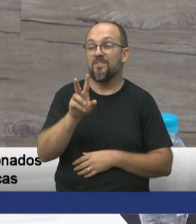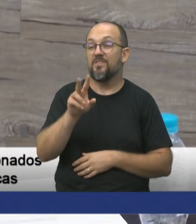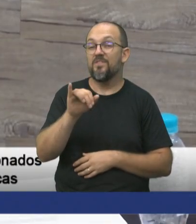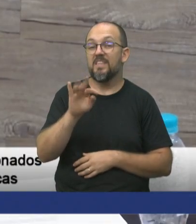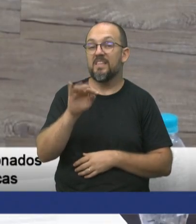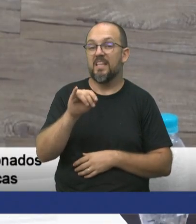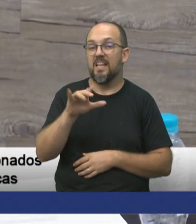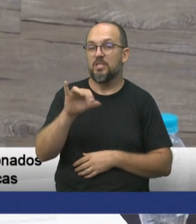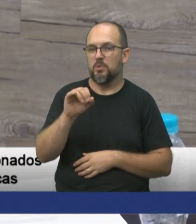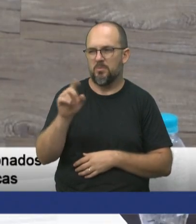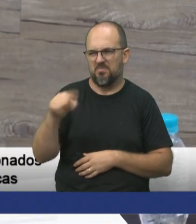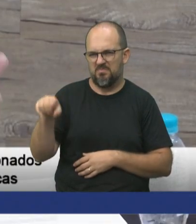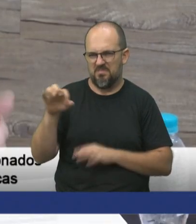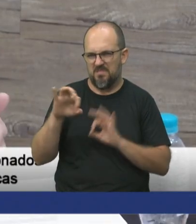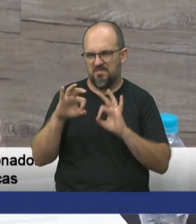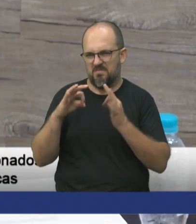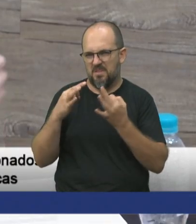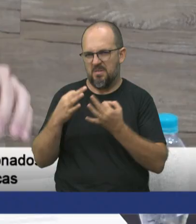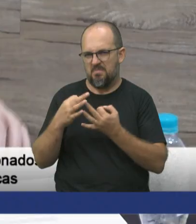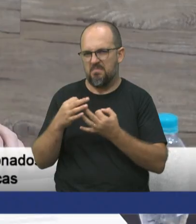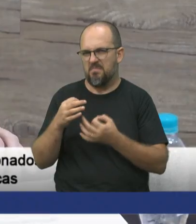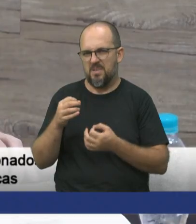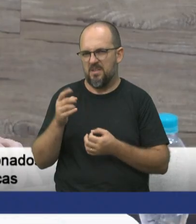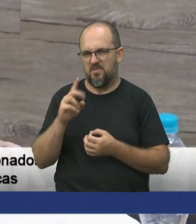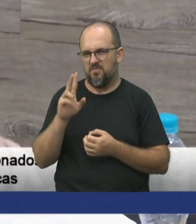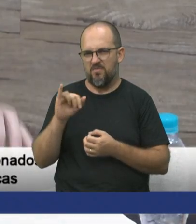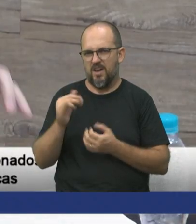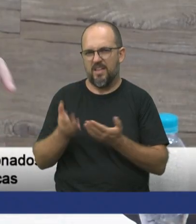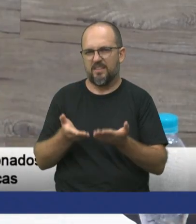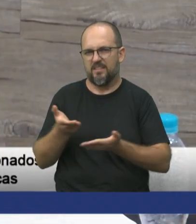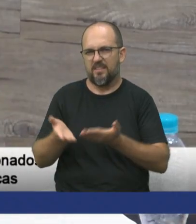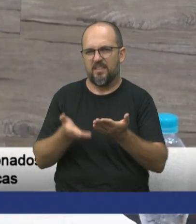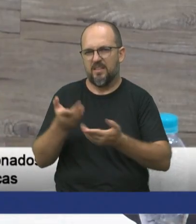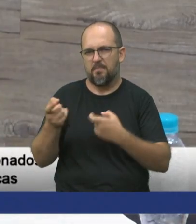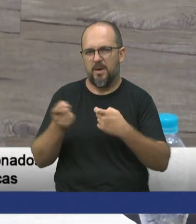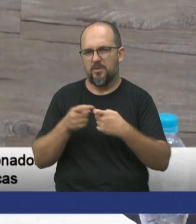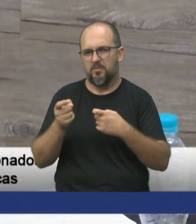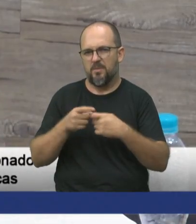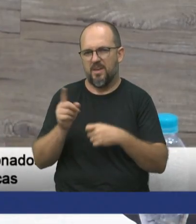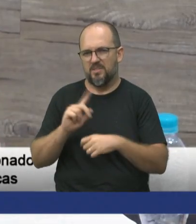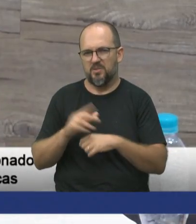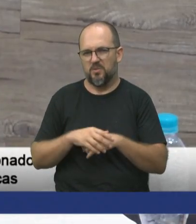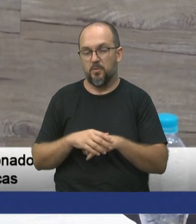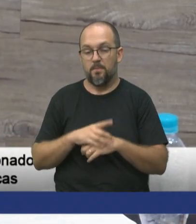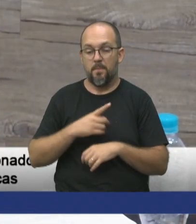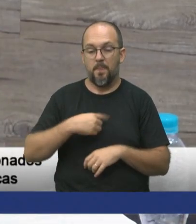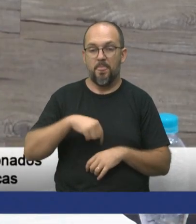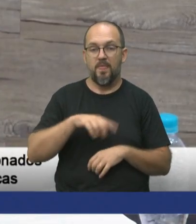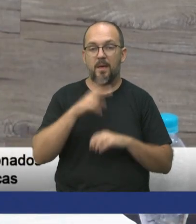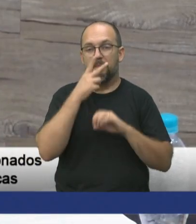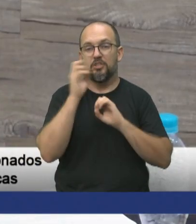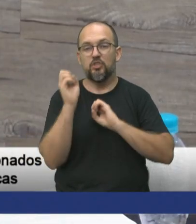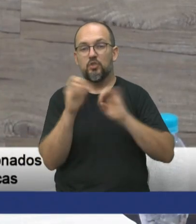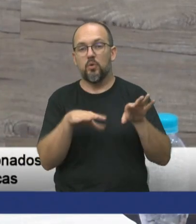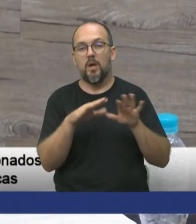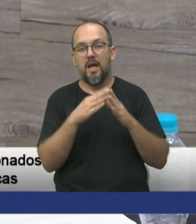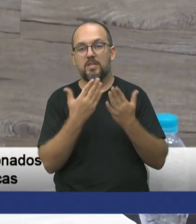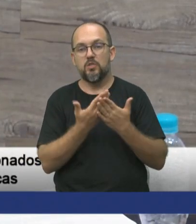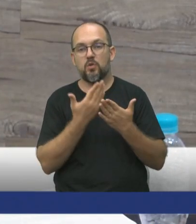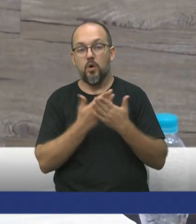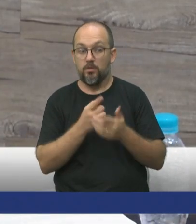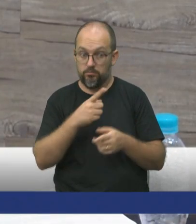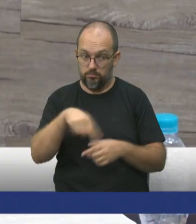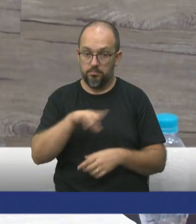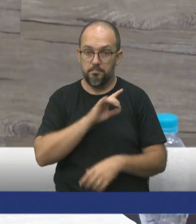que essa família não vai deixar de fazer o tratamento médico clínico e aí a gente vai jogar tudo para a escola? Esse foi o medo que